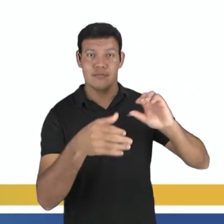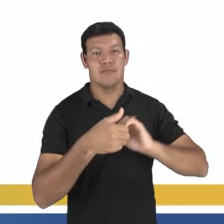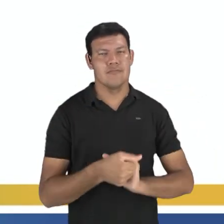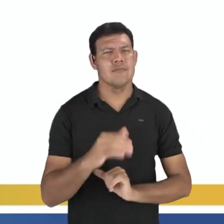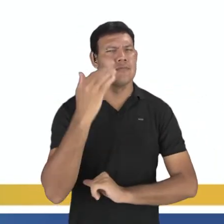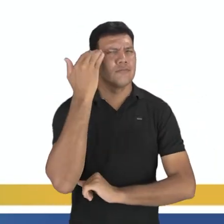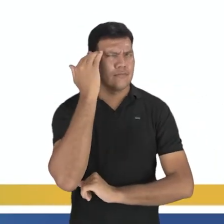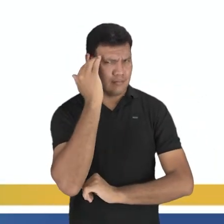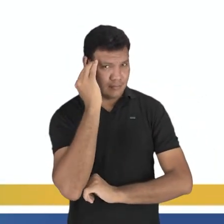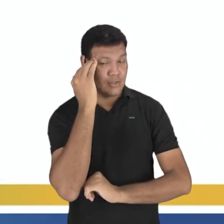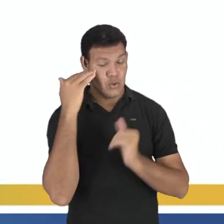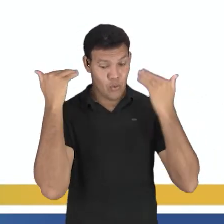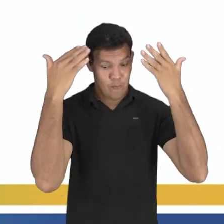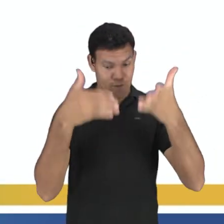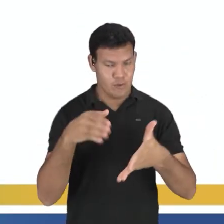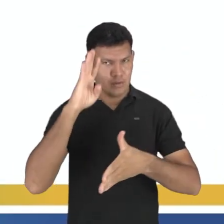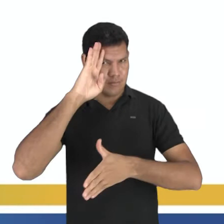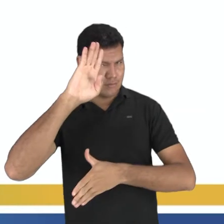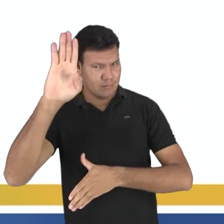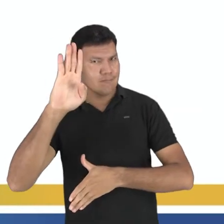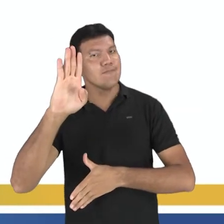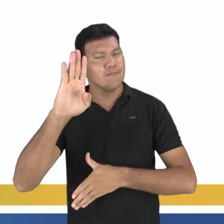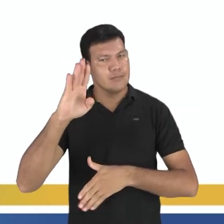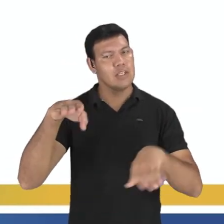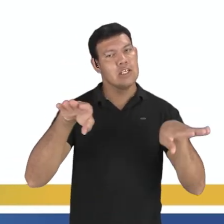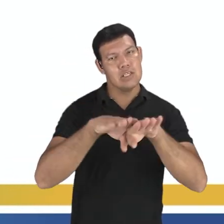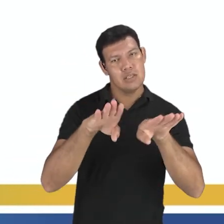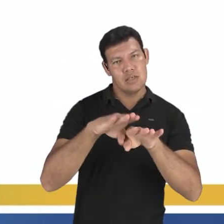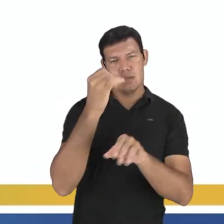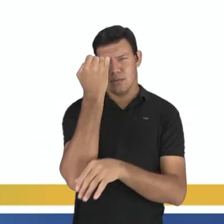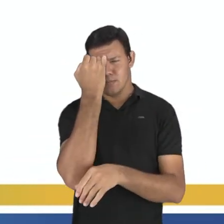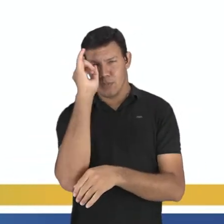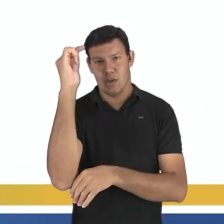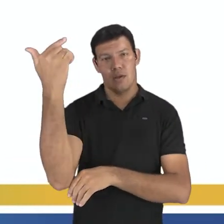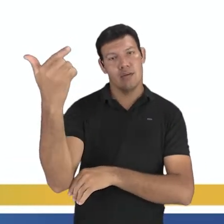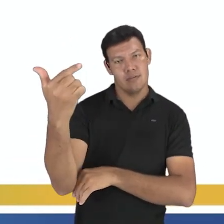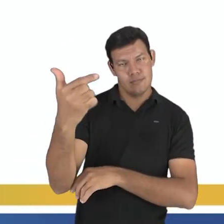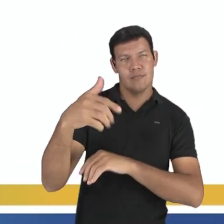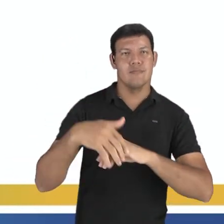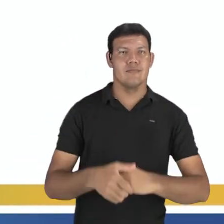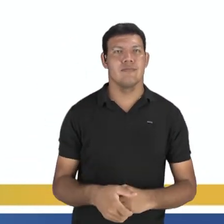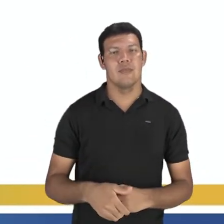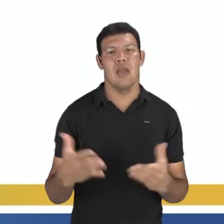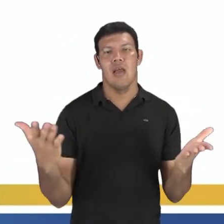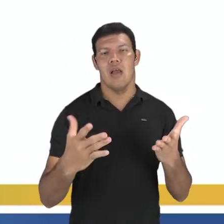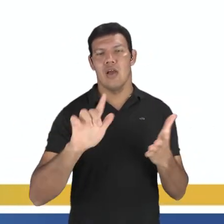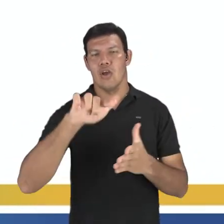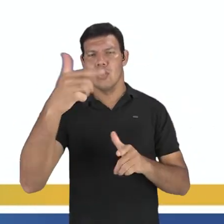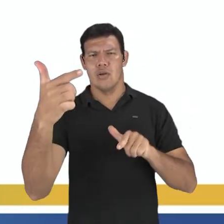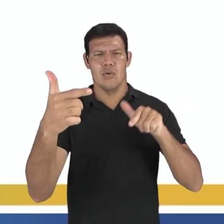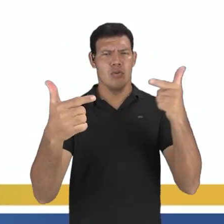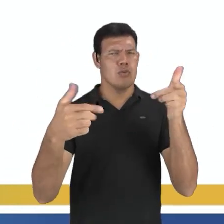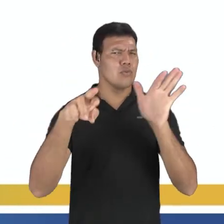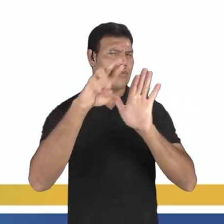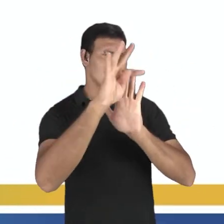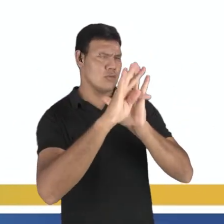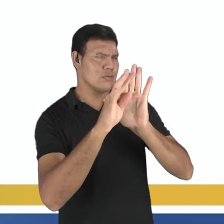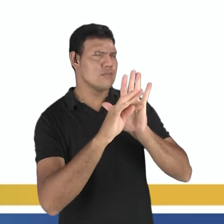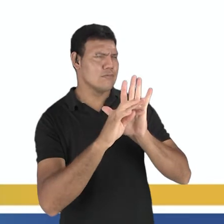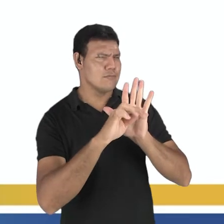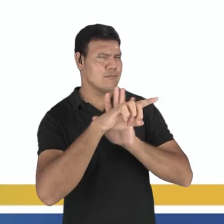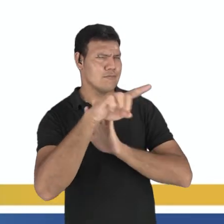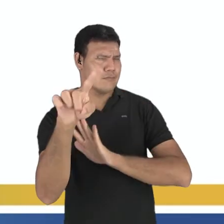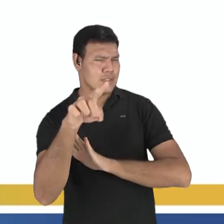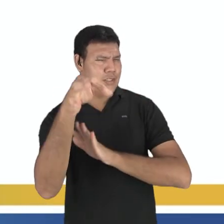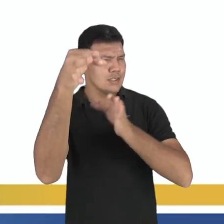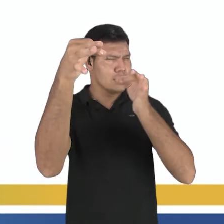mesmo. Entendemos aí o que é ideia central e o que é ideia secundária. Vamos verificar outro texto e ver se você consegue